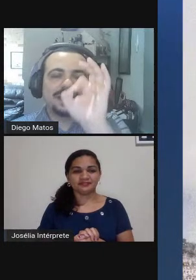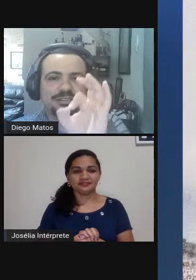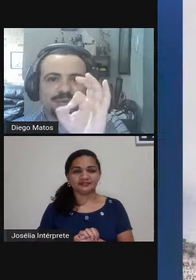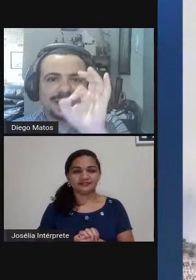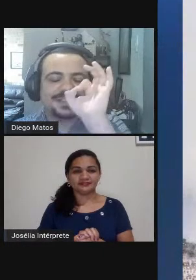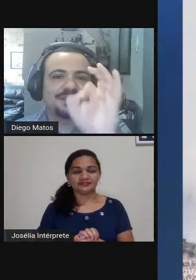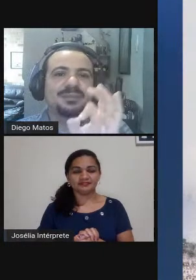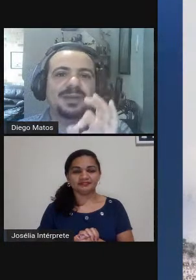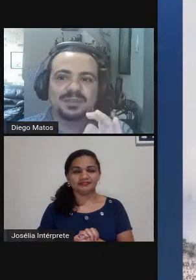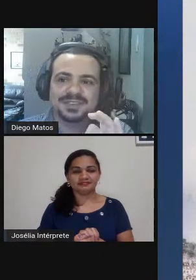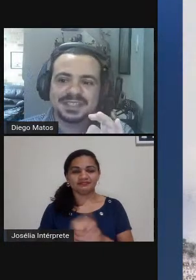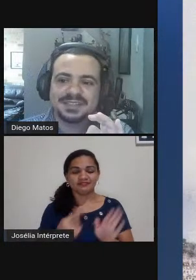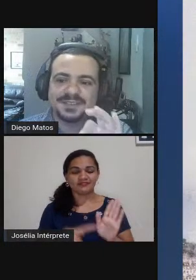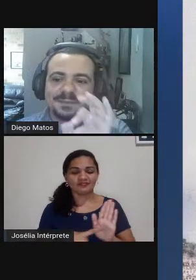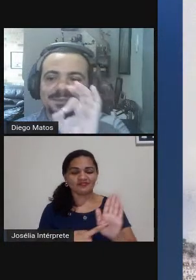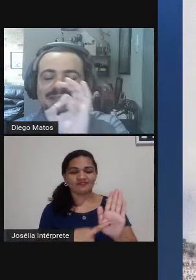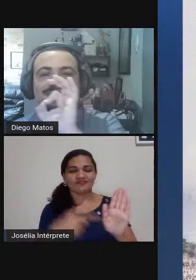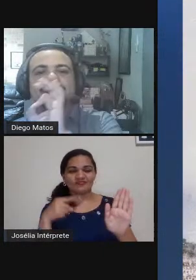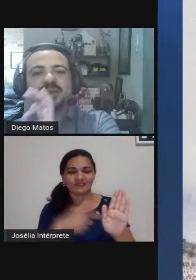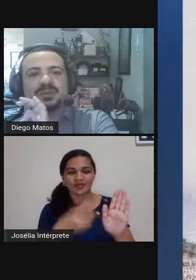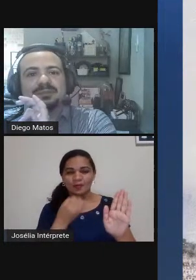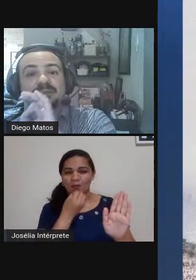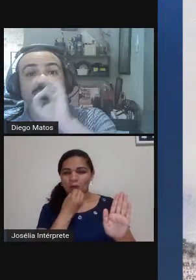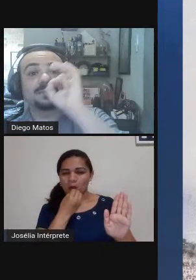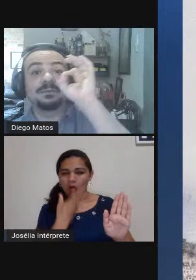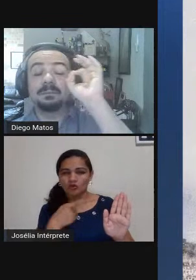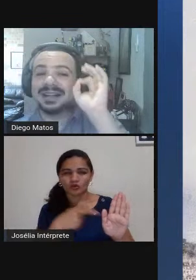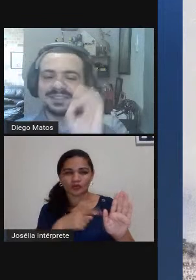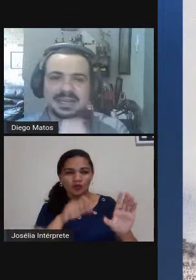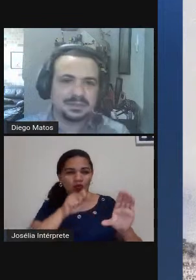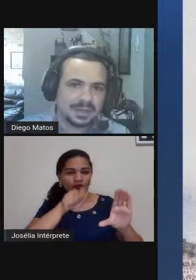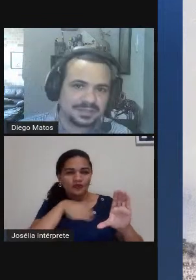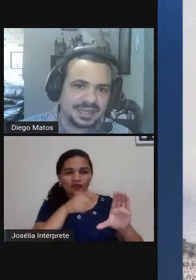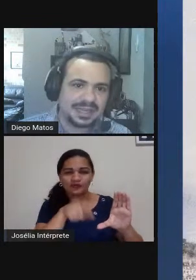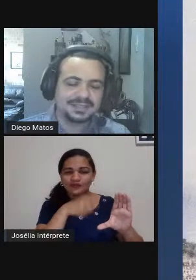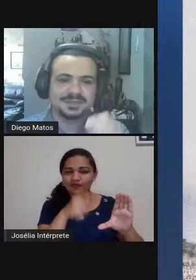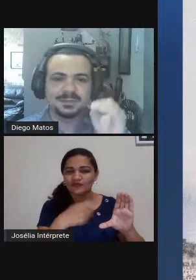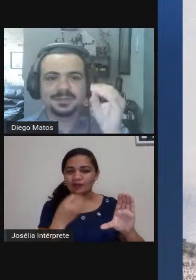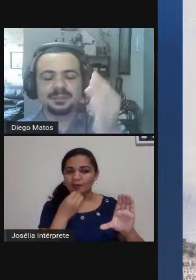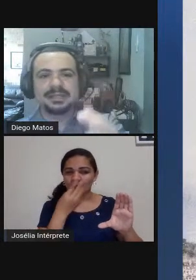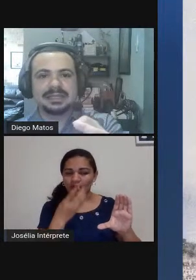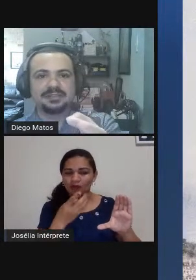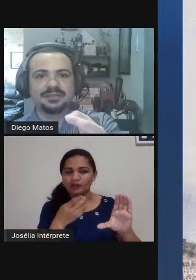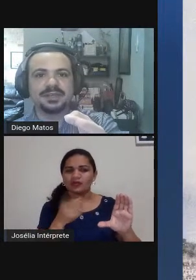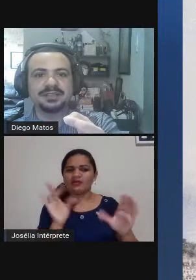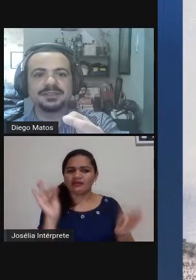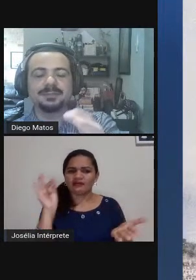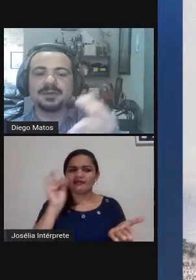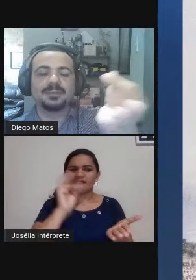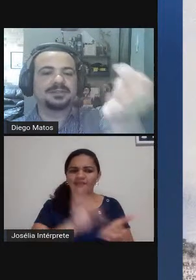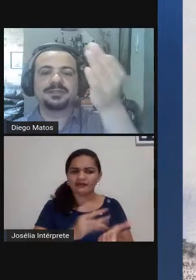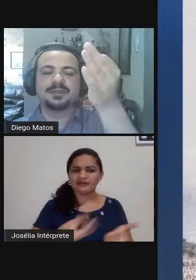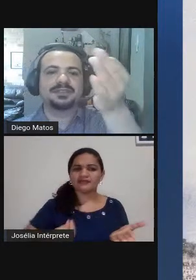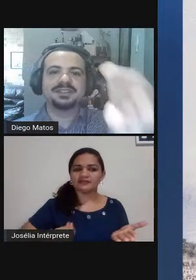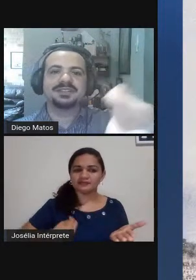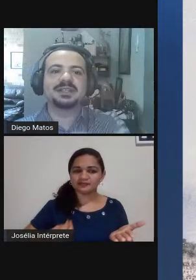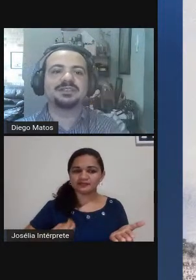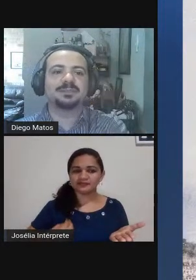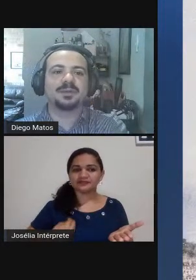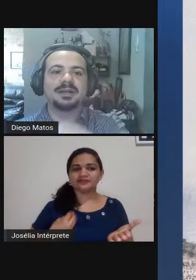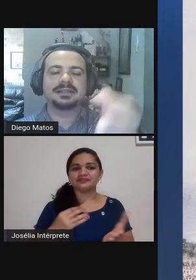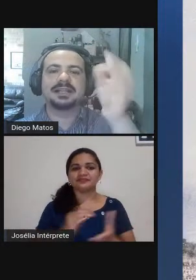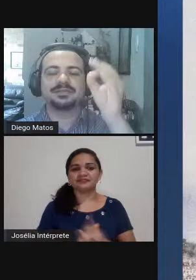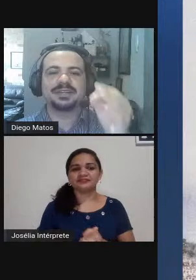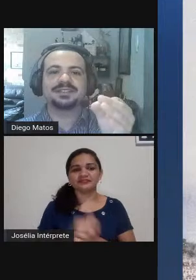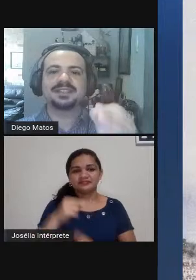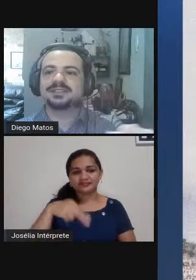e eu deixo essa dica para vocês desse filme baseado em fatos reais também da Netflix após não posso nem para